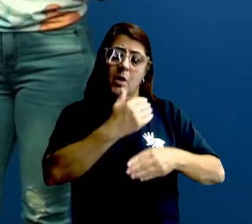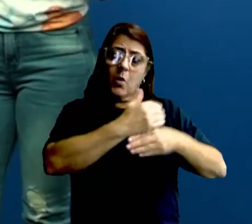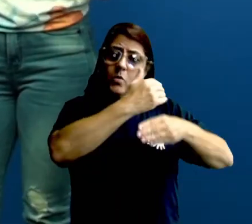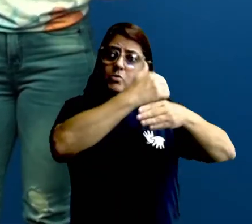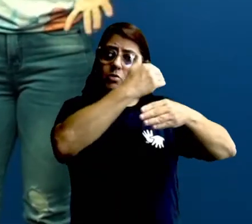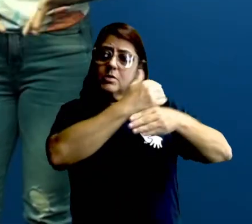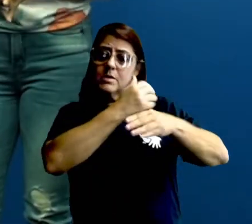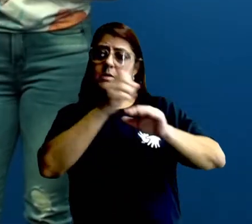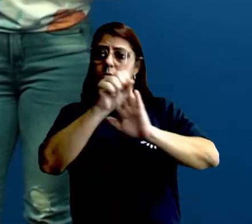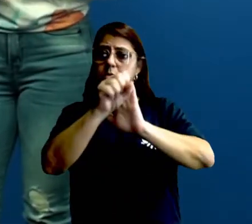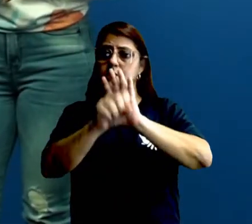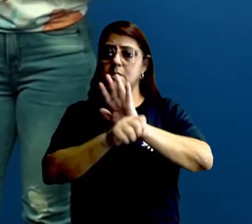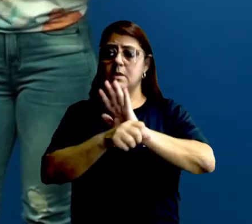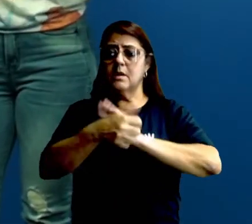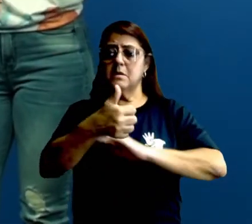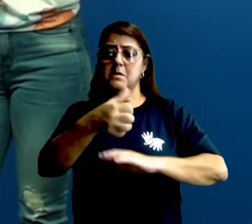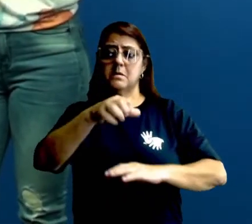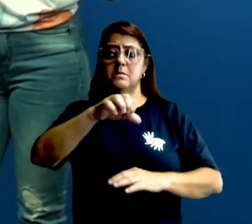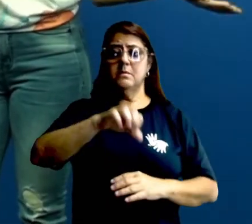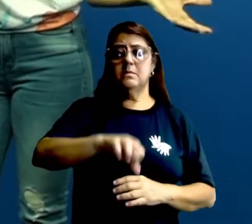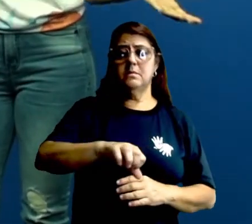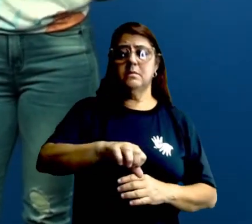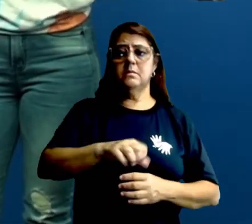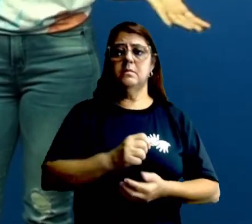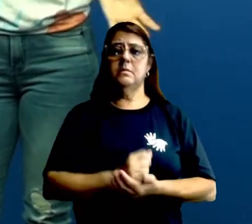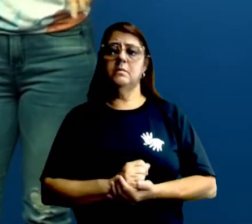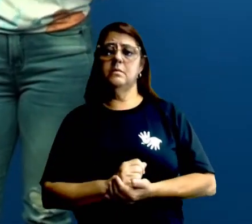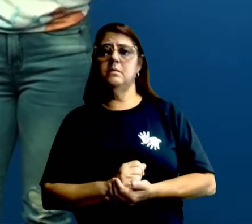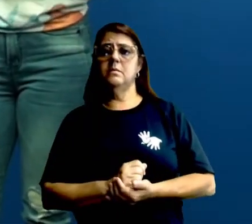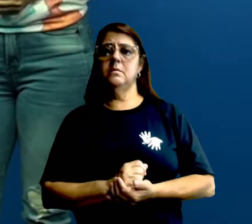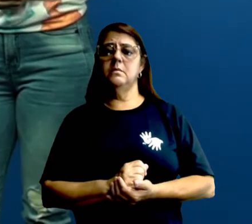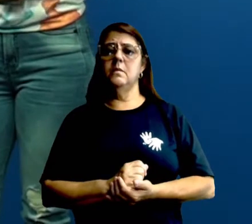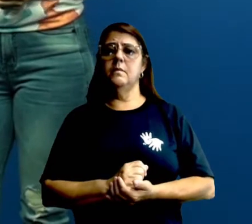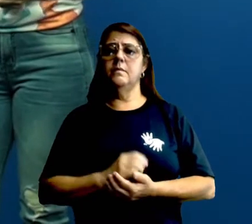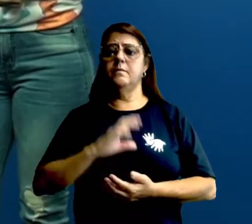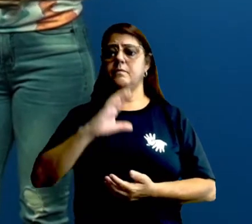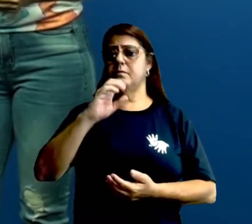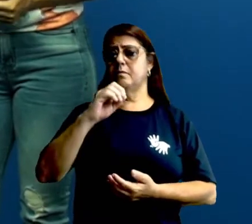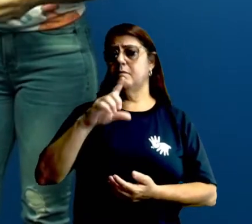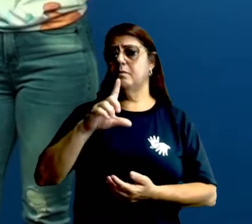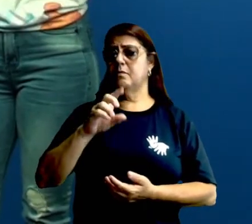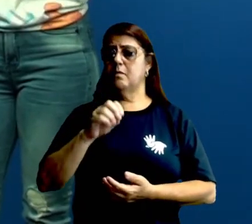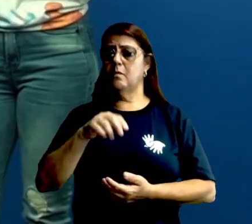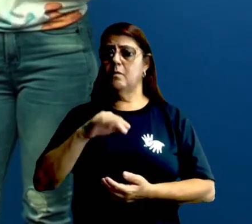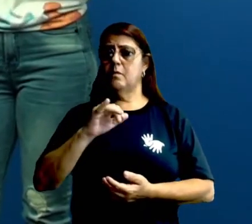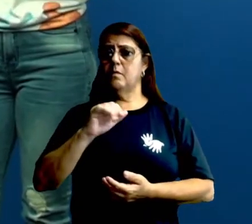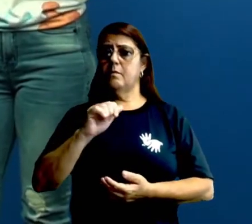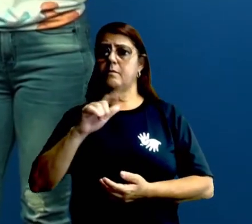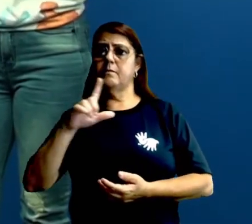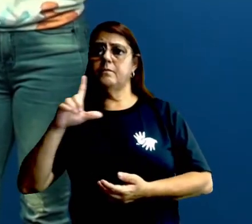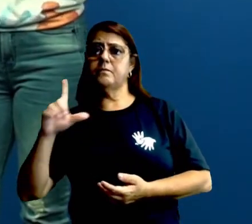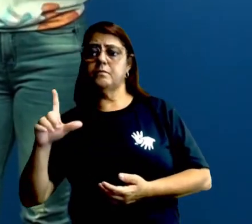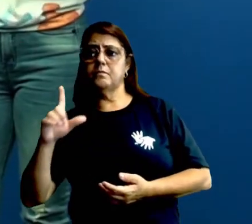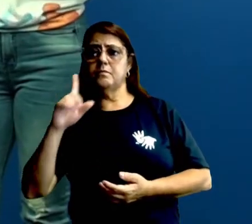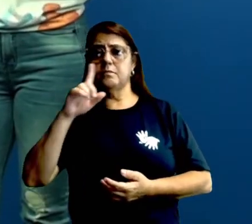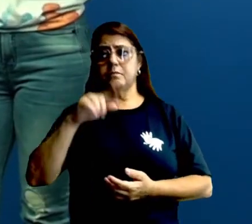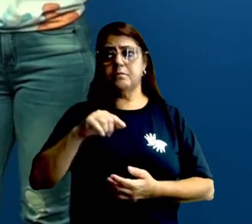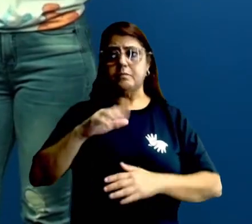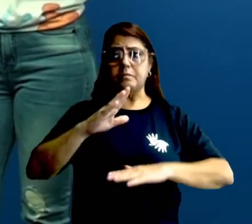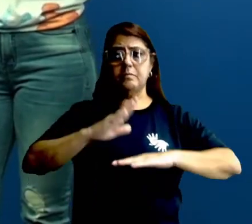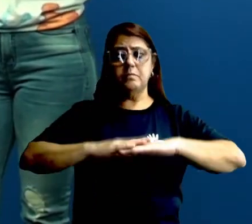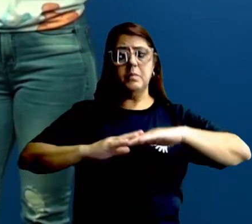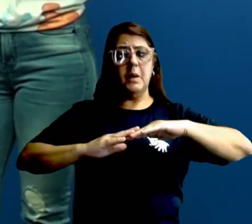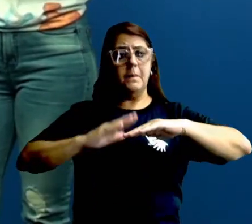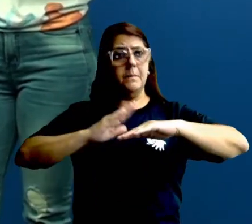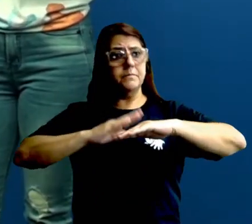construção do século XIX, uma construção do período colonial, é um patrimônio